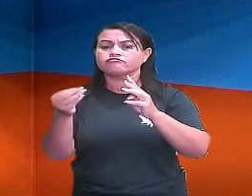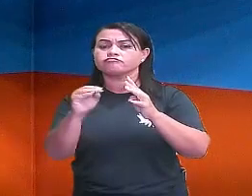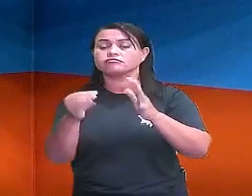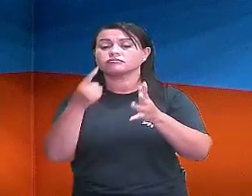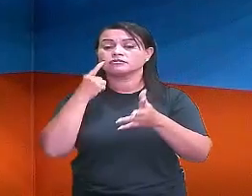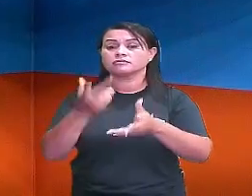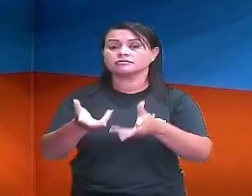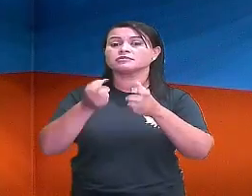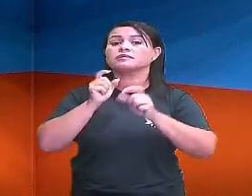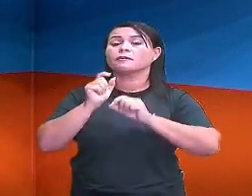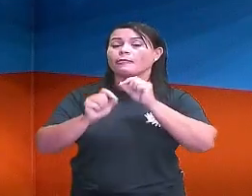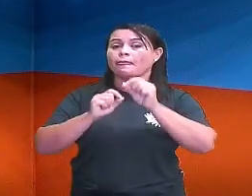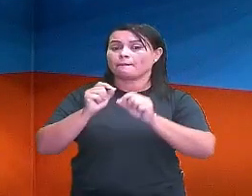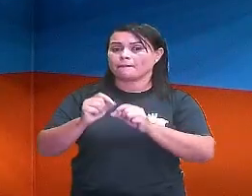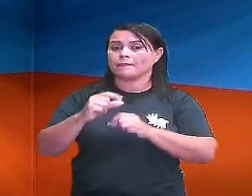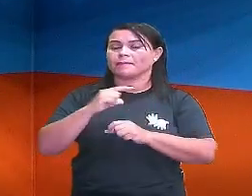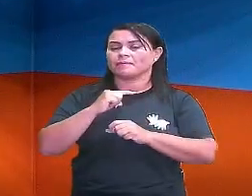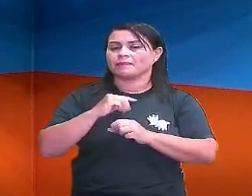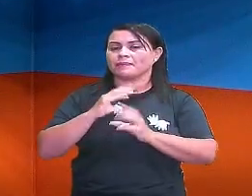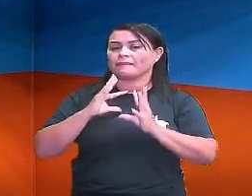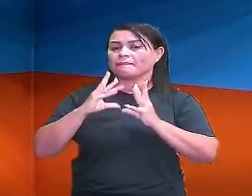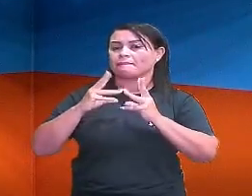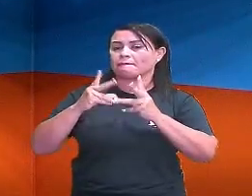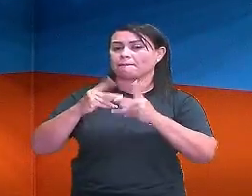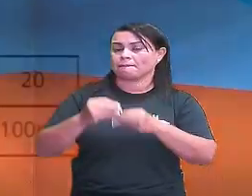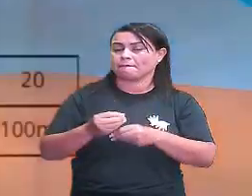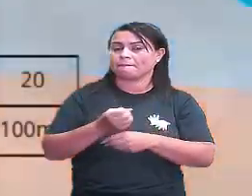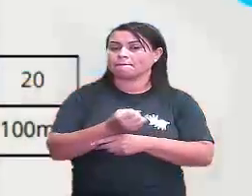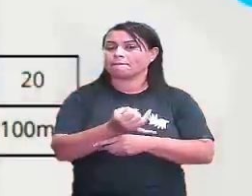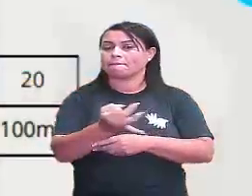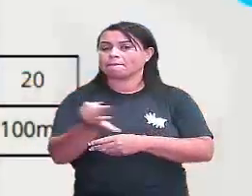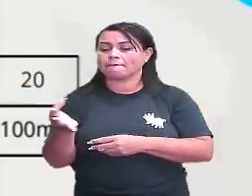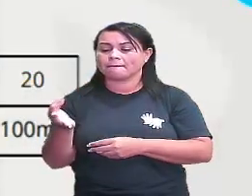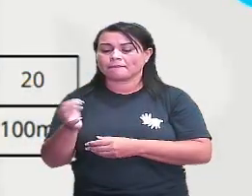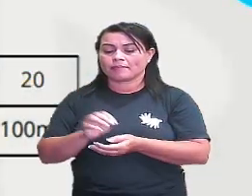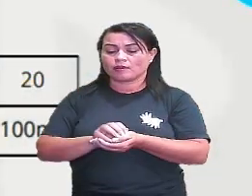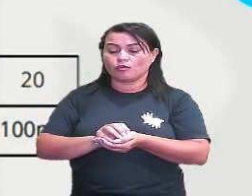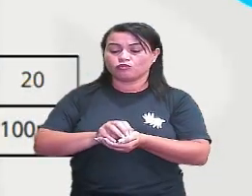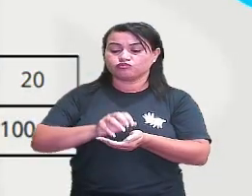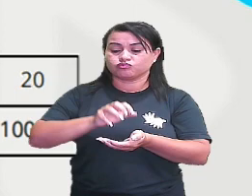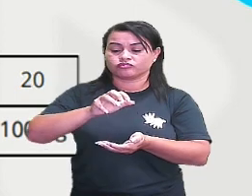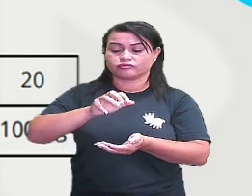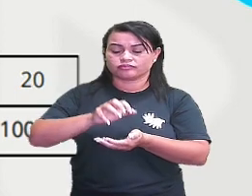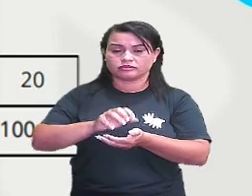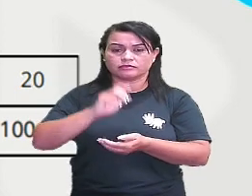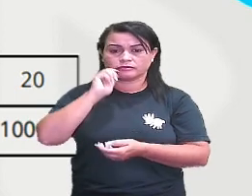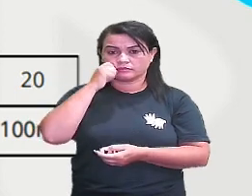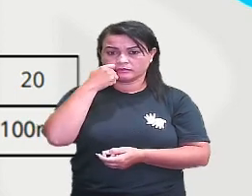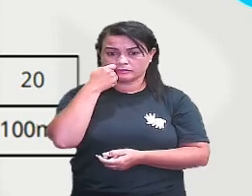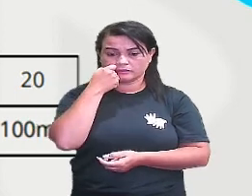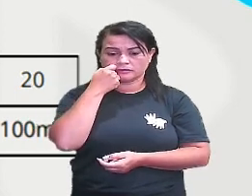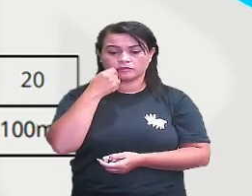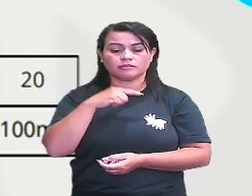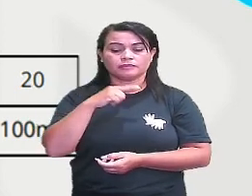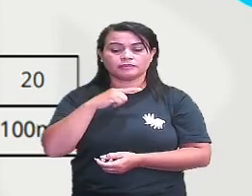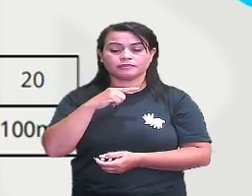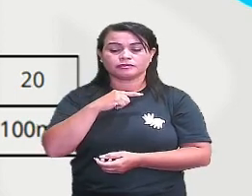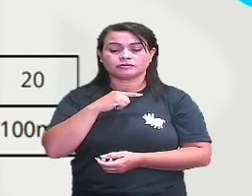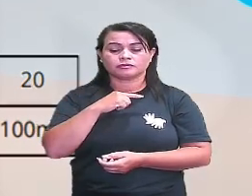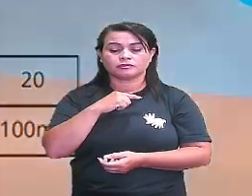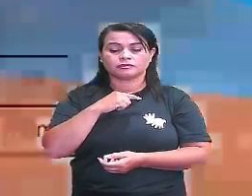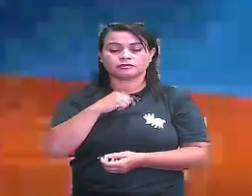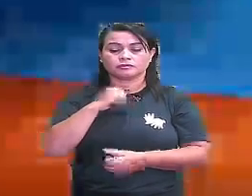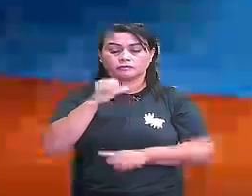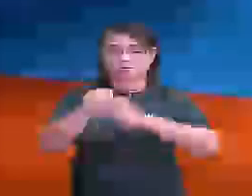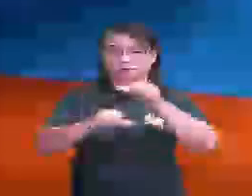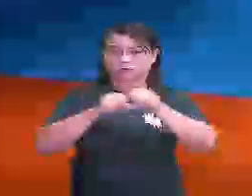quê? A quantidade de fermento. Então, quando eu substituo o valor de N,